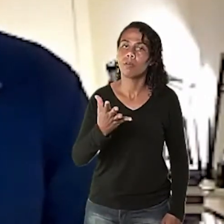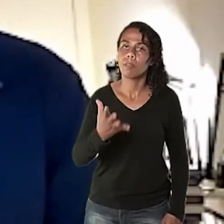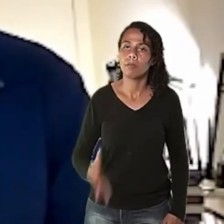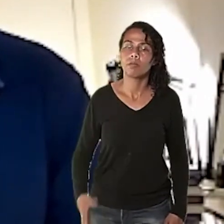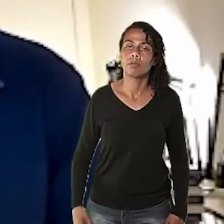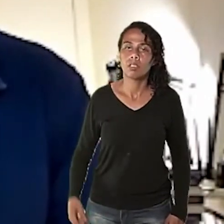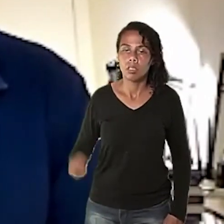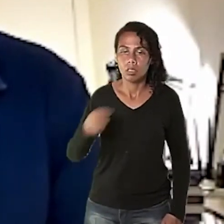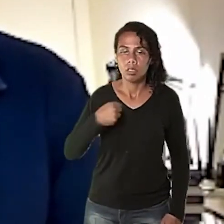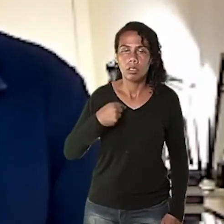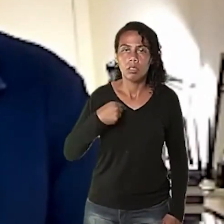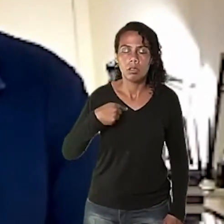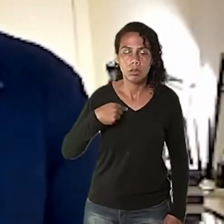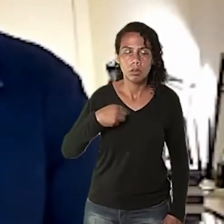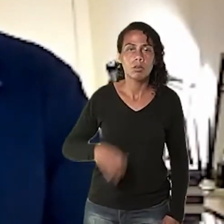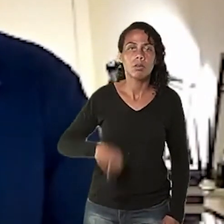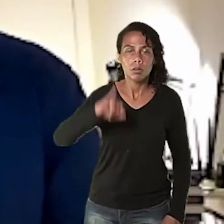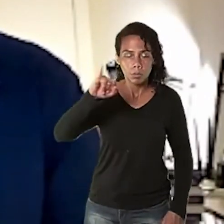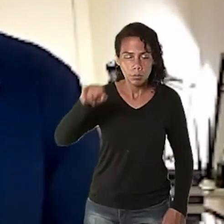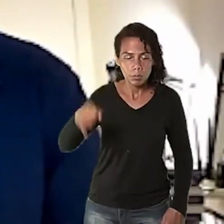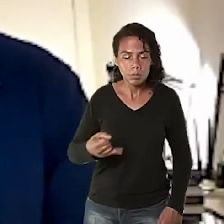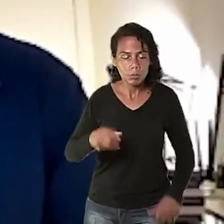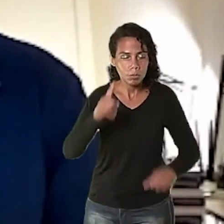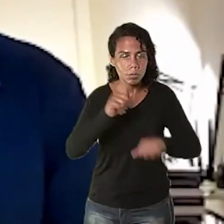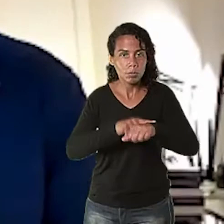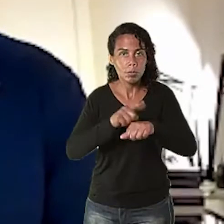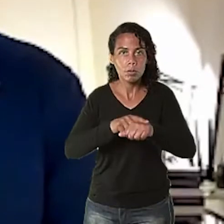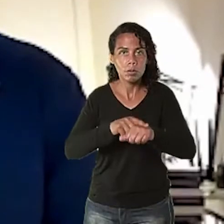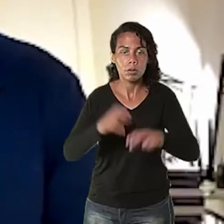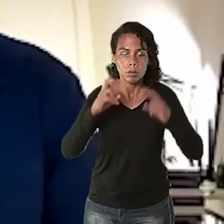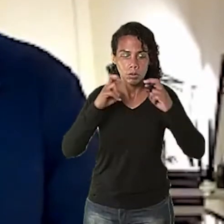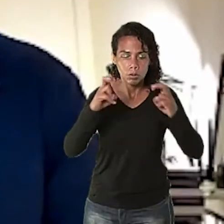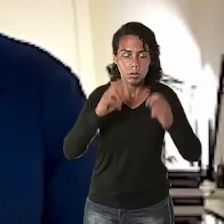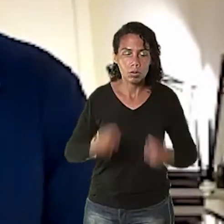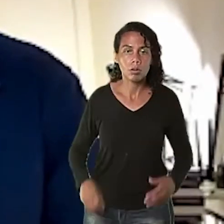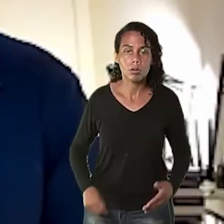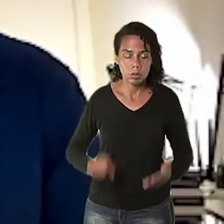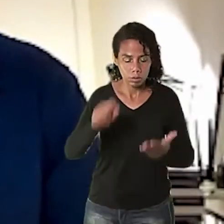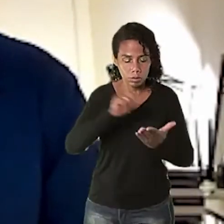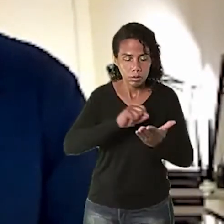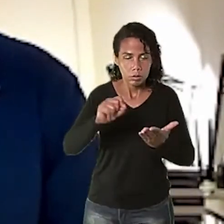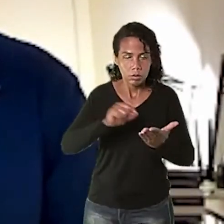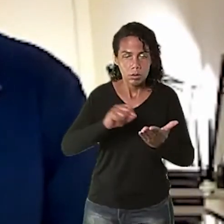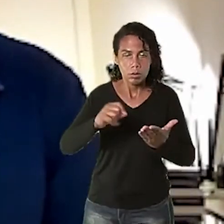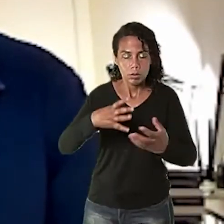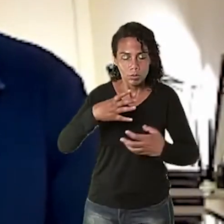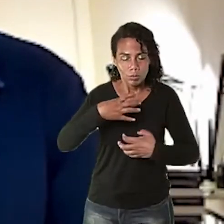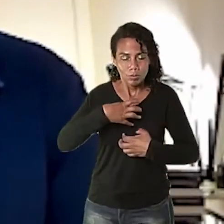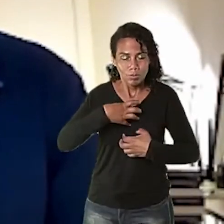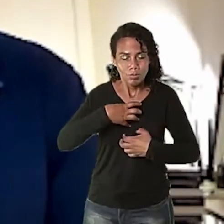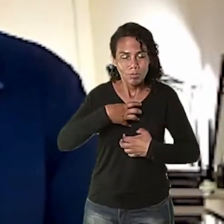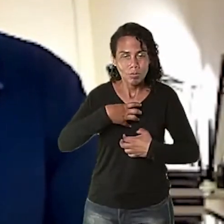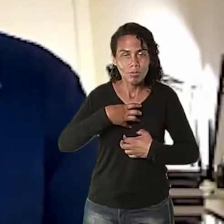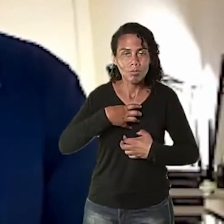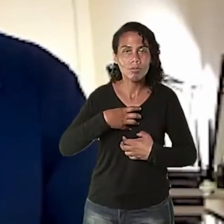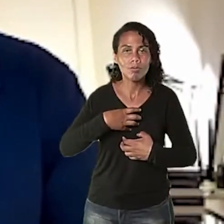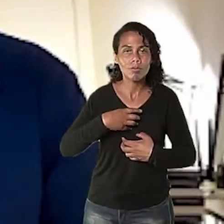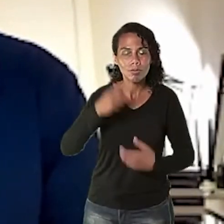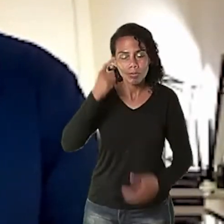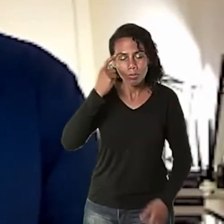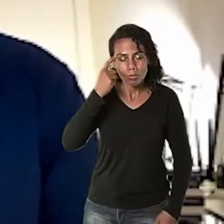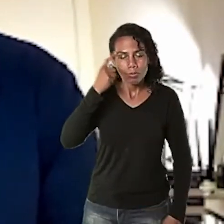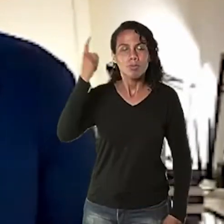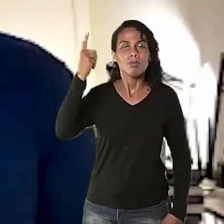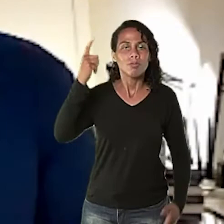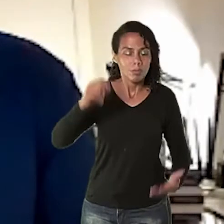escrever alguma coisa no metrô que você escolher, e você faz turismo de metrô. São poucas cidades do